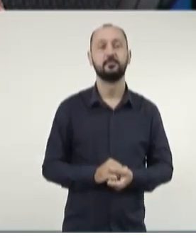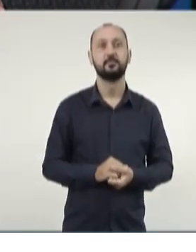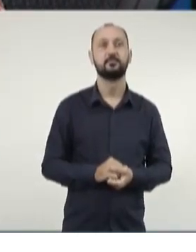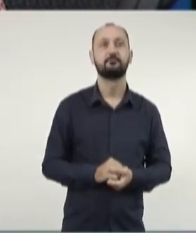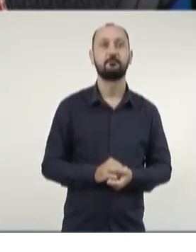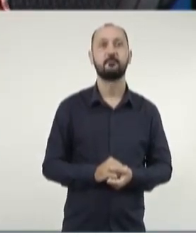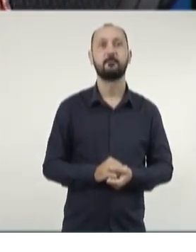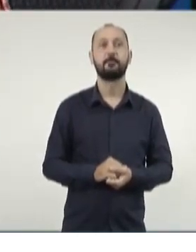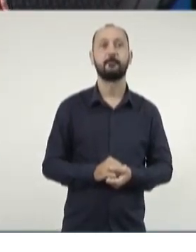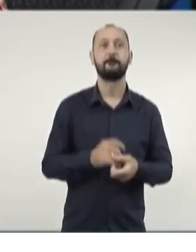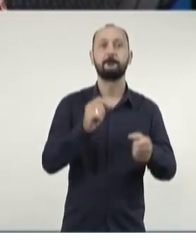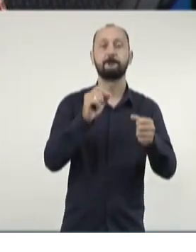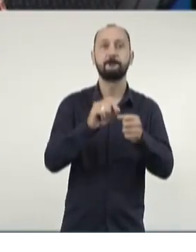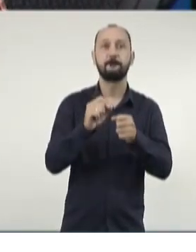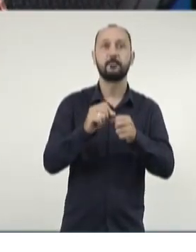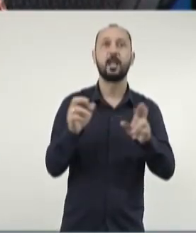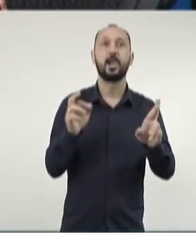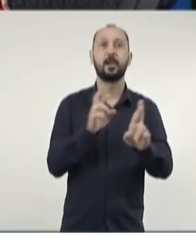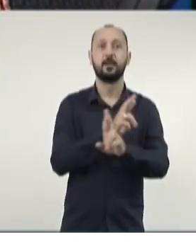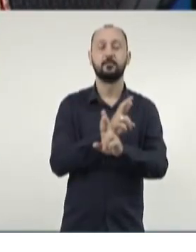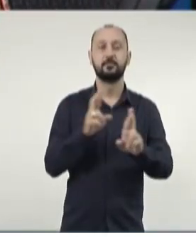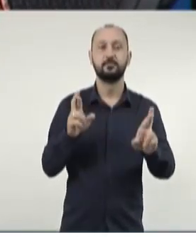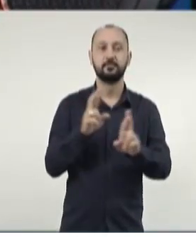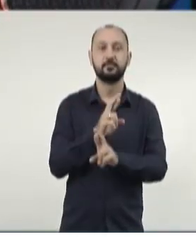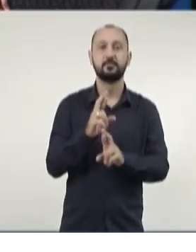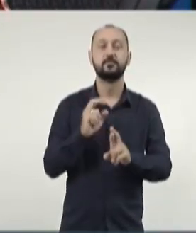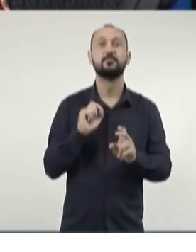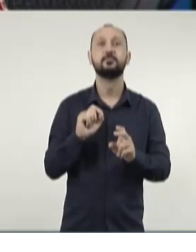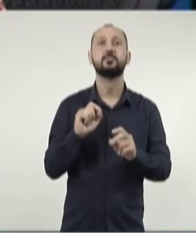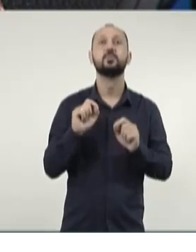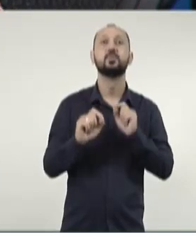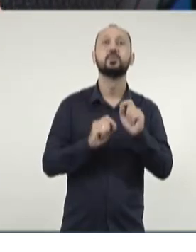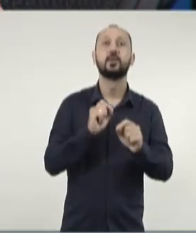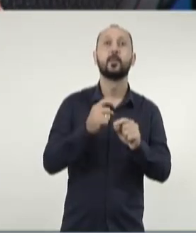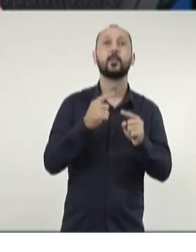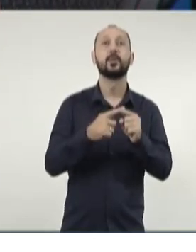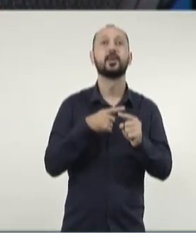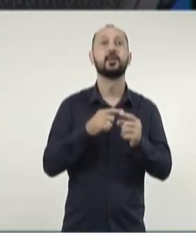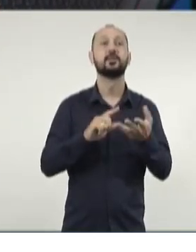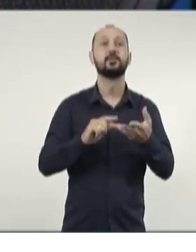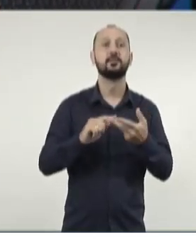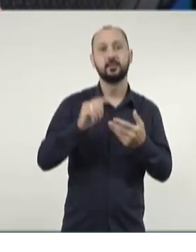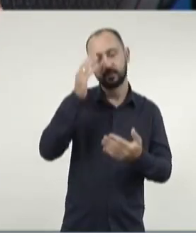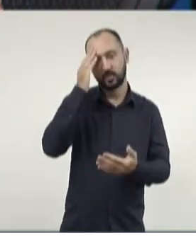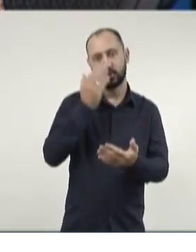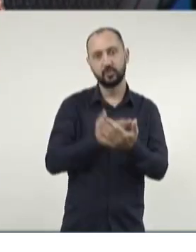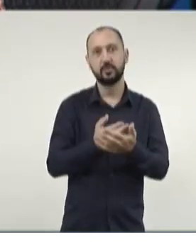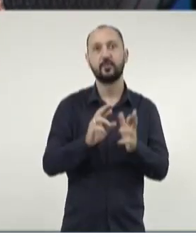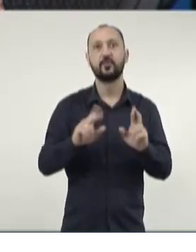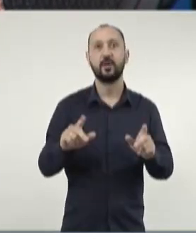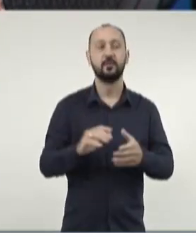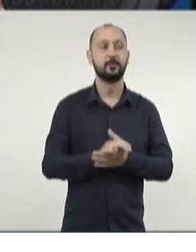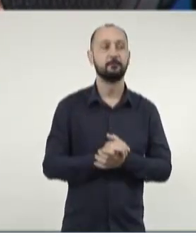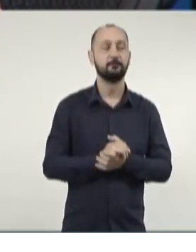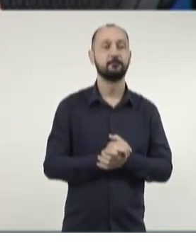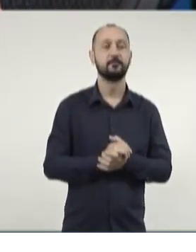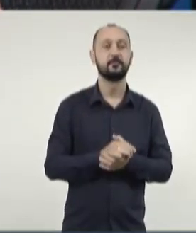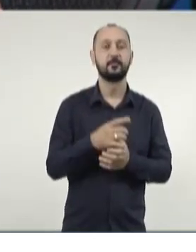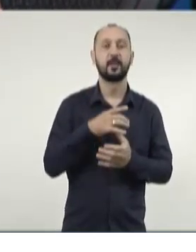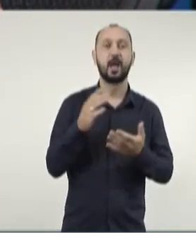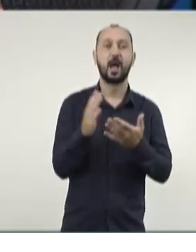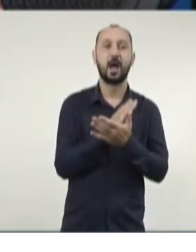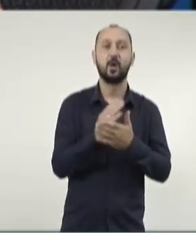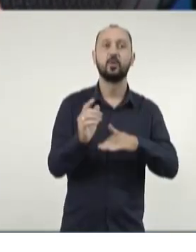se colocar em relação à recusa, né? Porque existem muitas crenças, né, em relação a